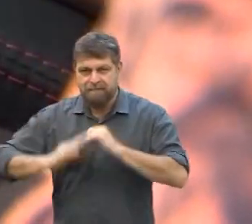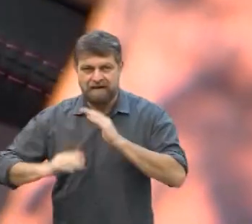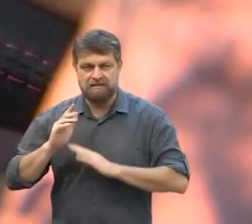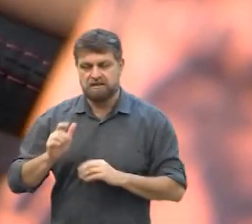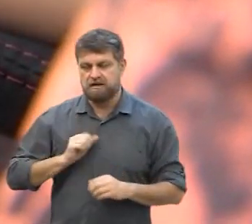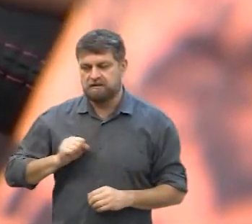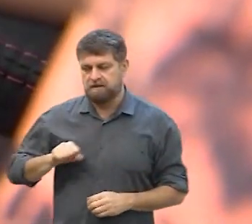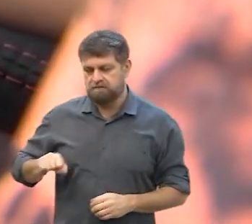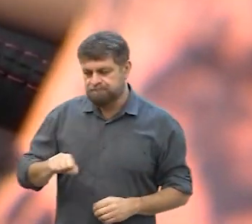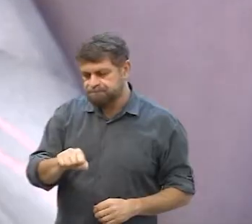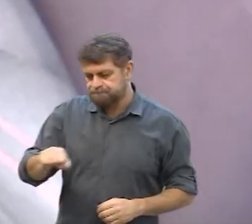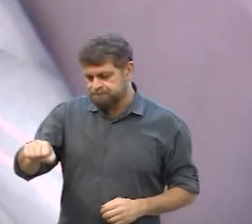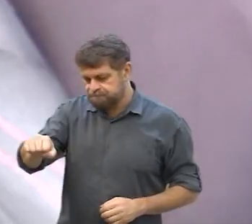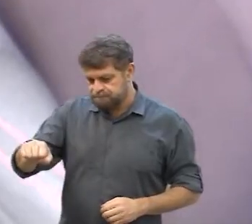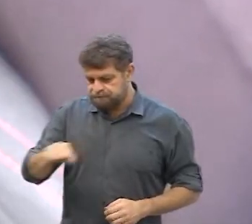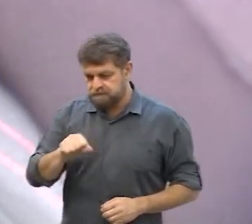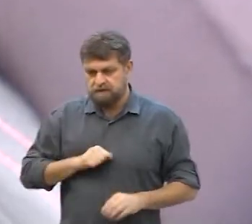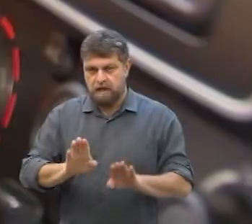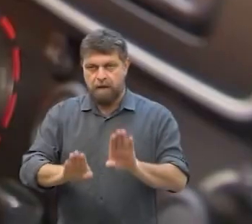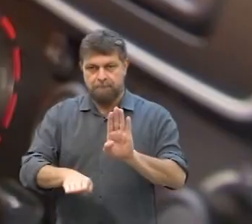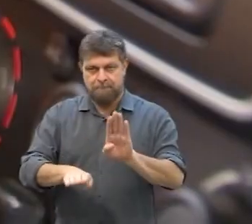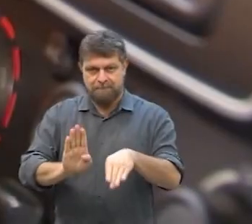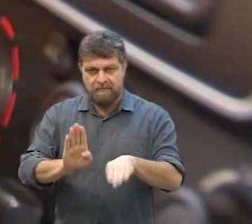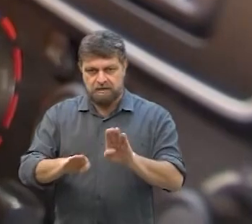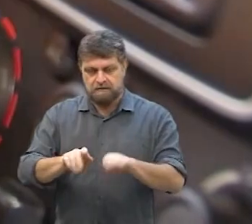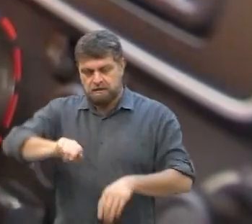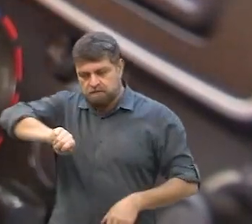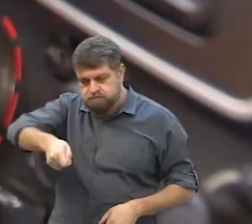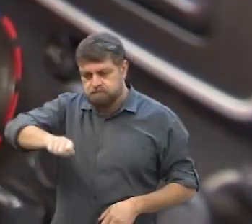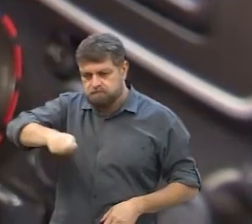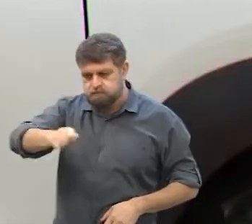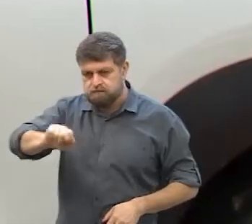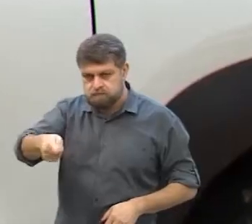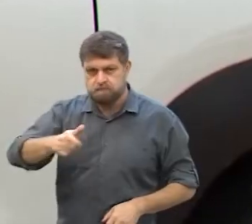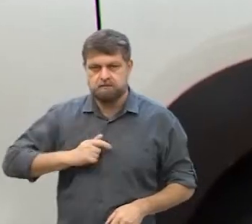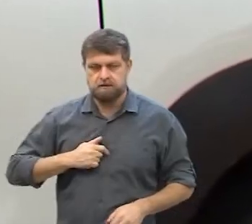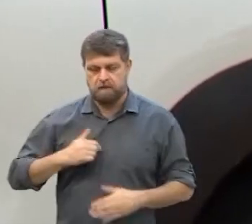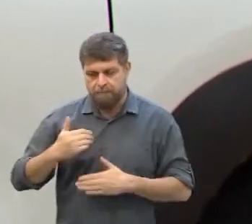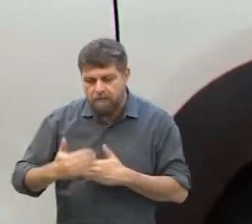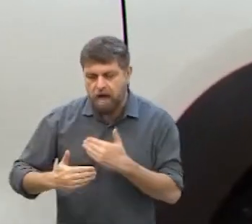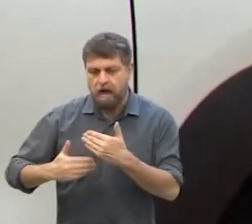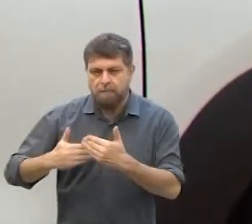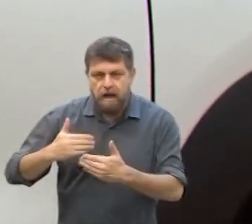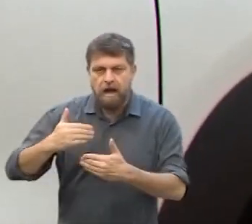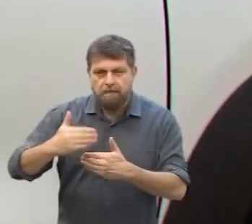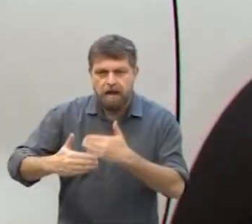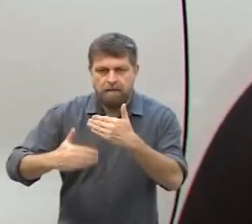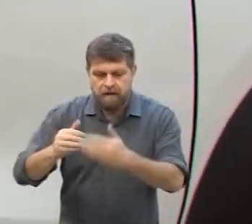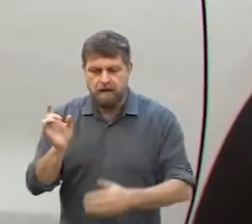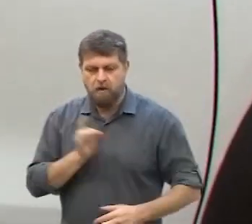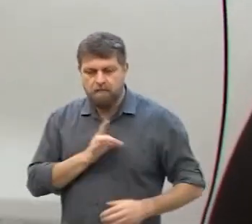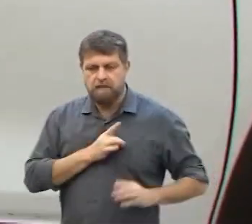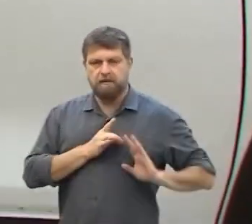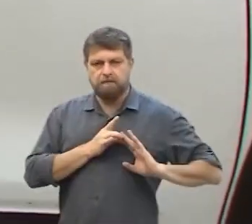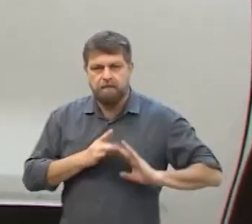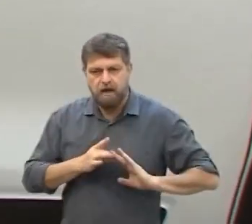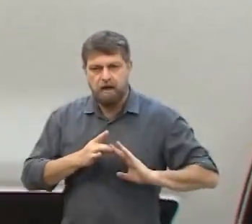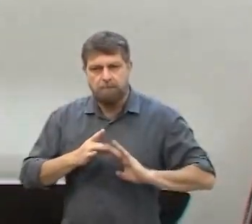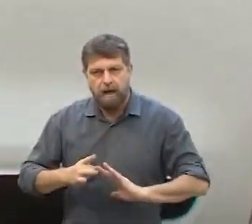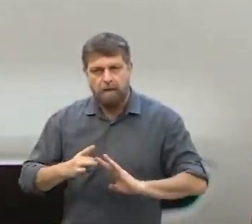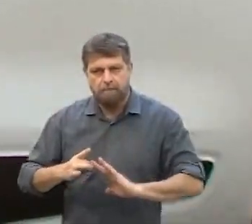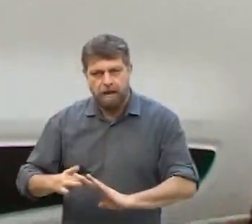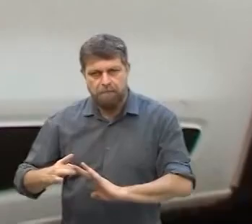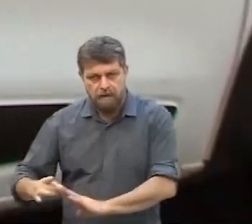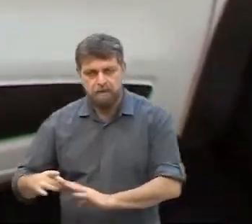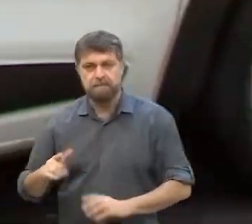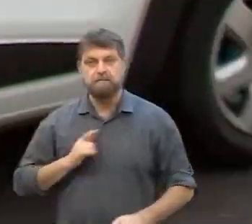com sequências de câmbio, embreagem e partida. Ao longo das aulas, cada passo vai sendo superado pouco a